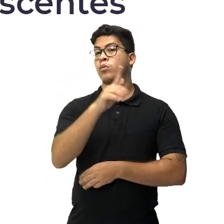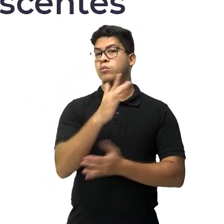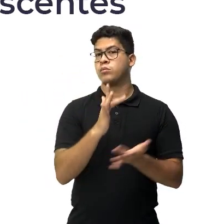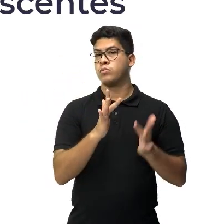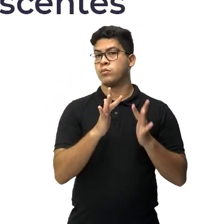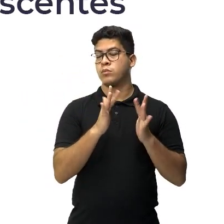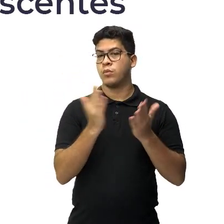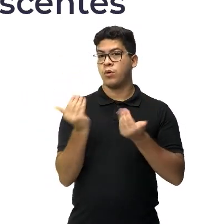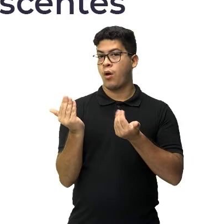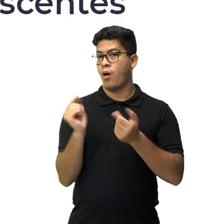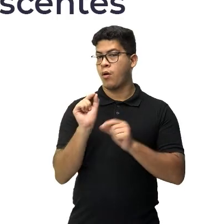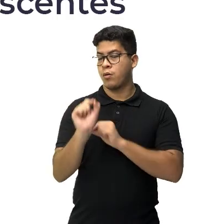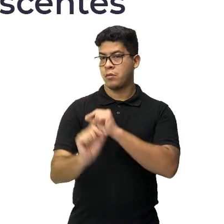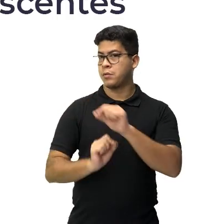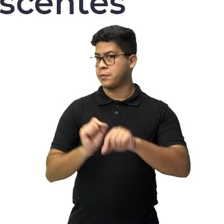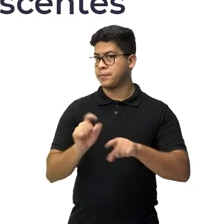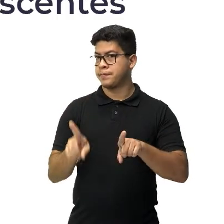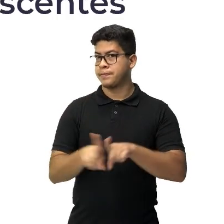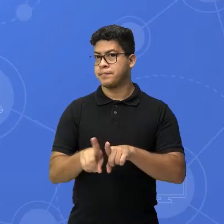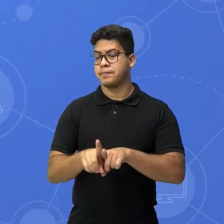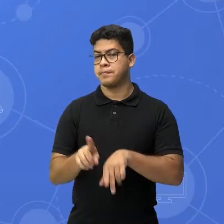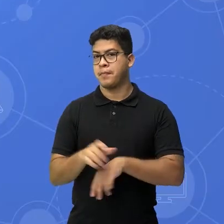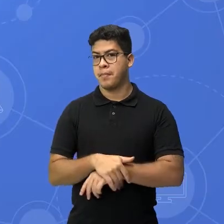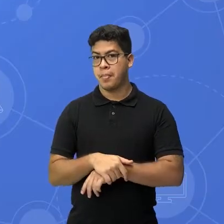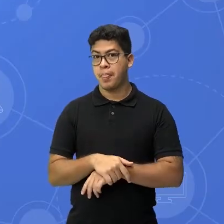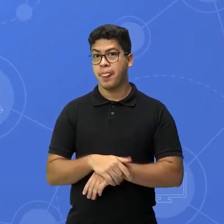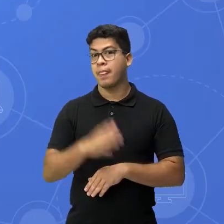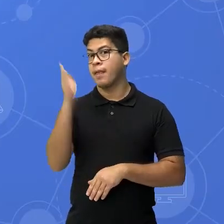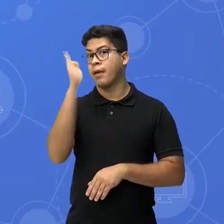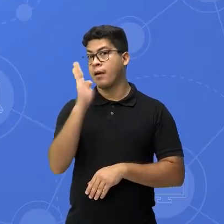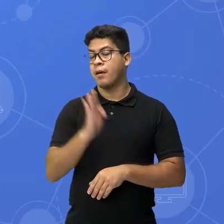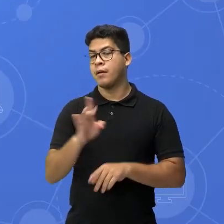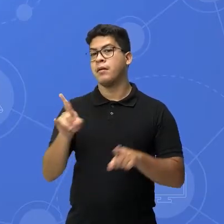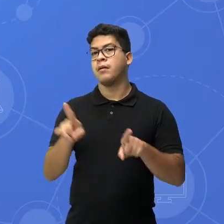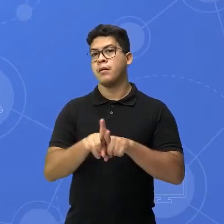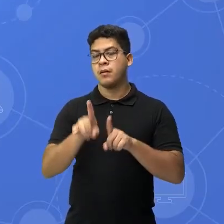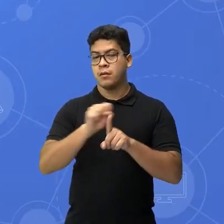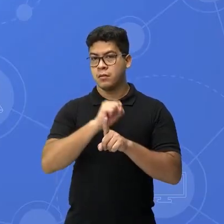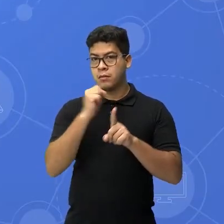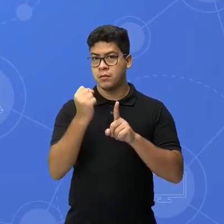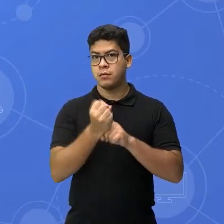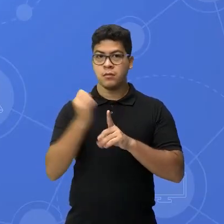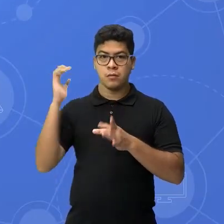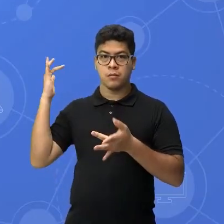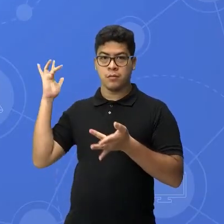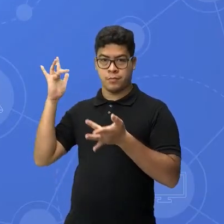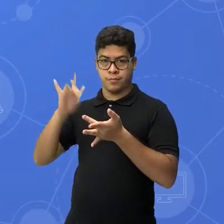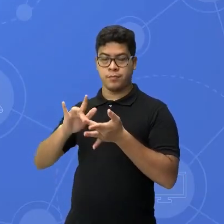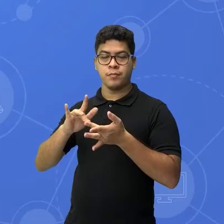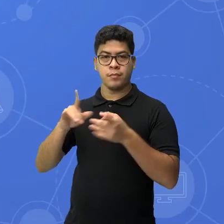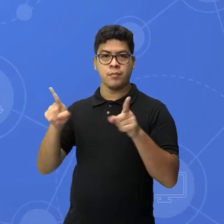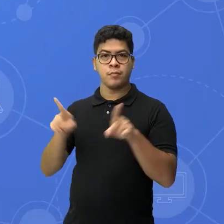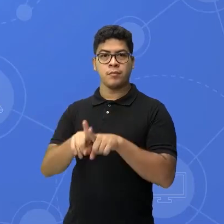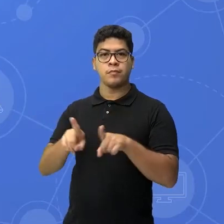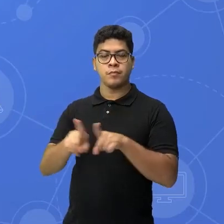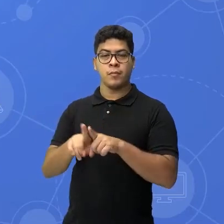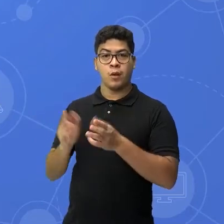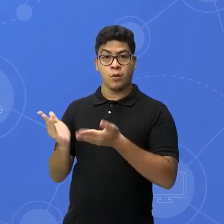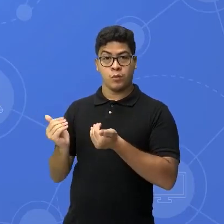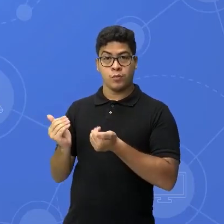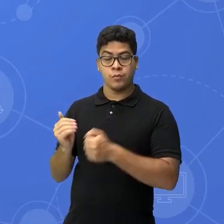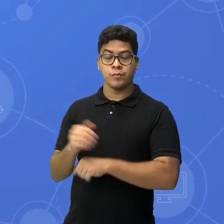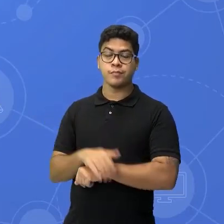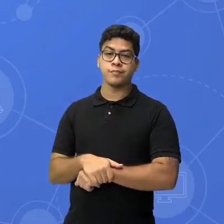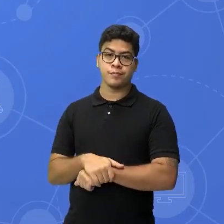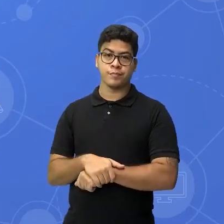Então, isso nós chamamos no Brasil de sociedade tradicional, juventude tradicional, quer dizer. Muito